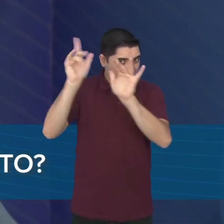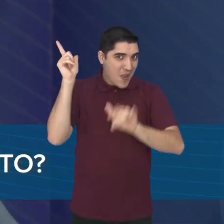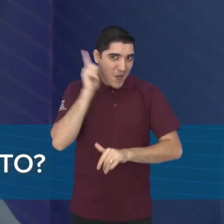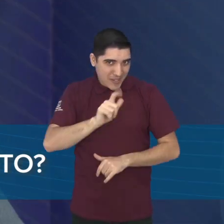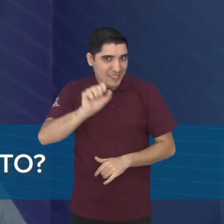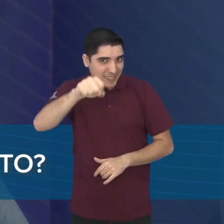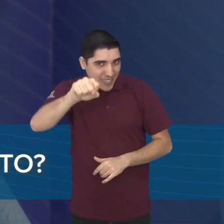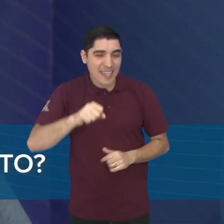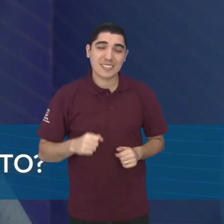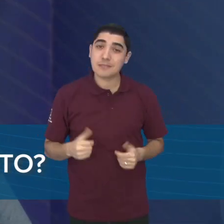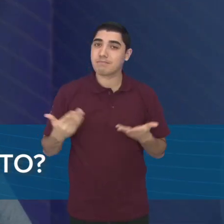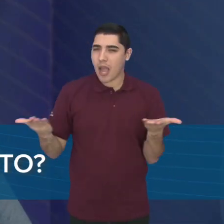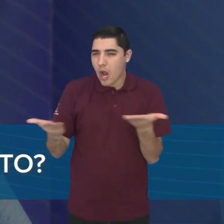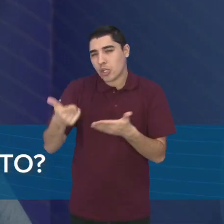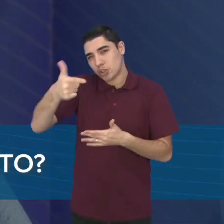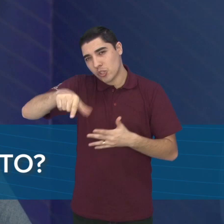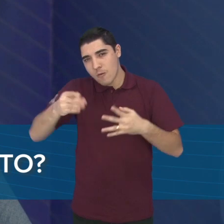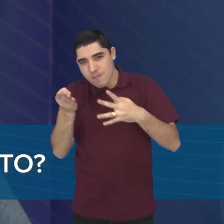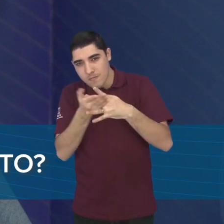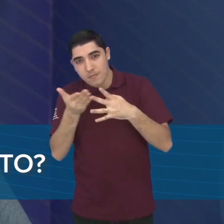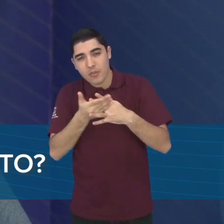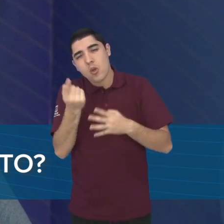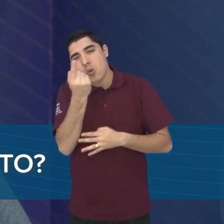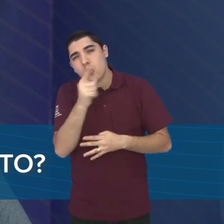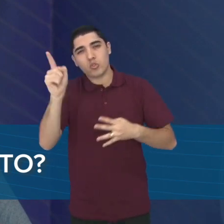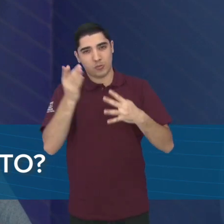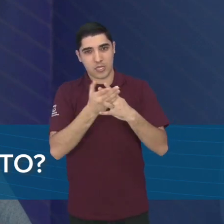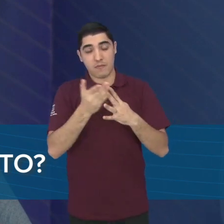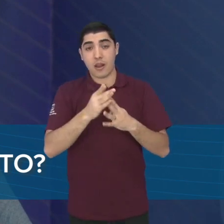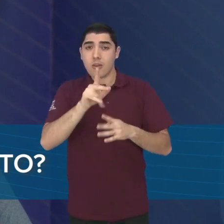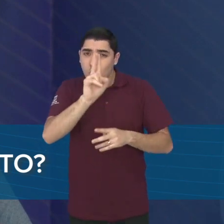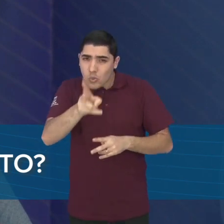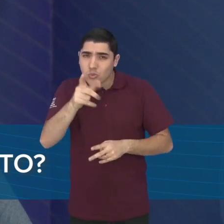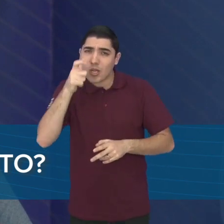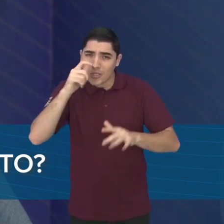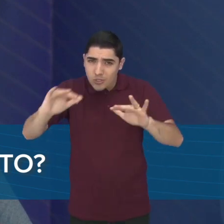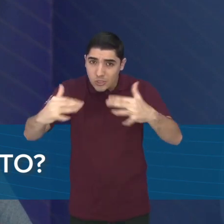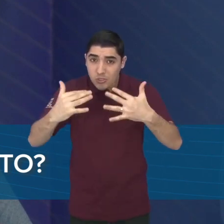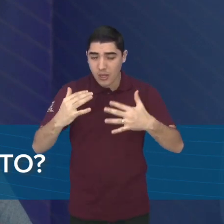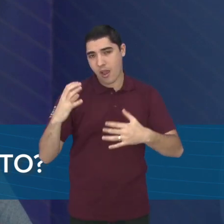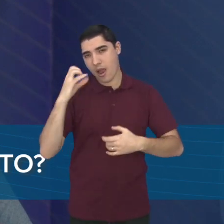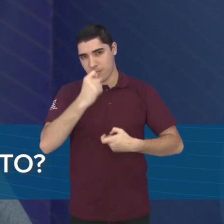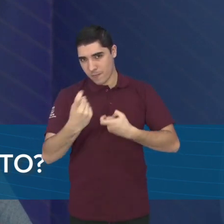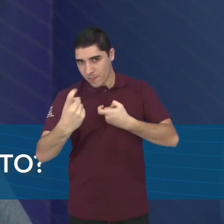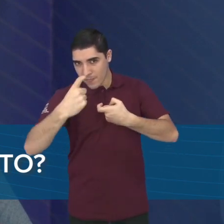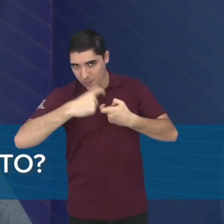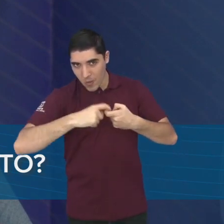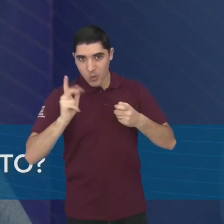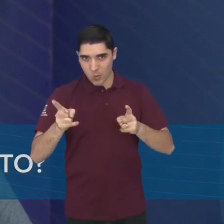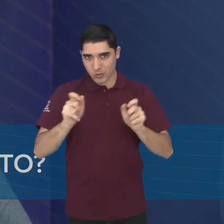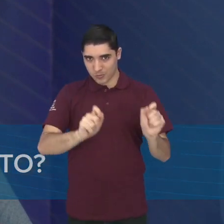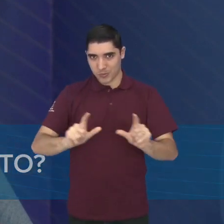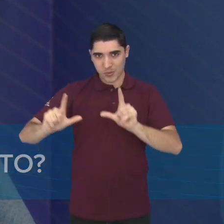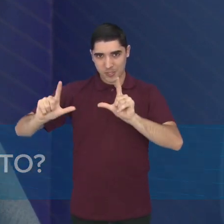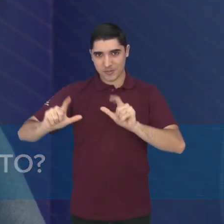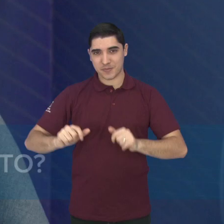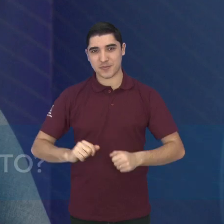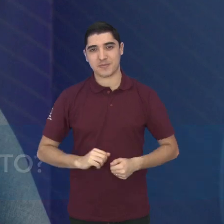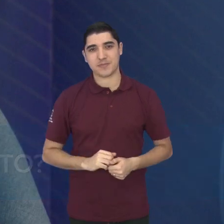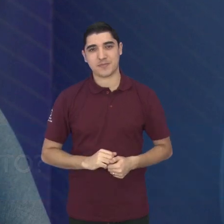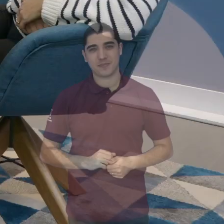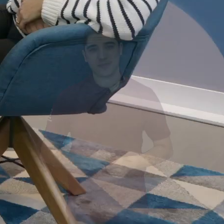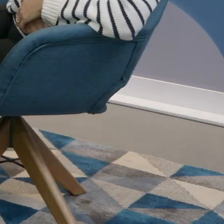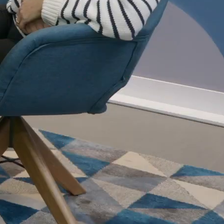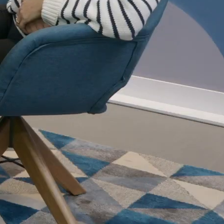bem esclarecedor, né? A gente vai para mais uma pausa, então, nossa última de hoje, mas não saiam daí que já temos mais Diálogos da